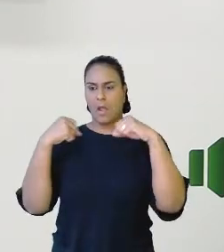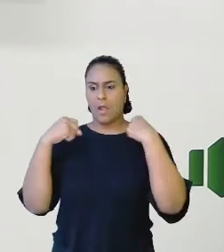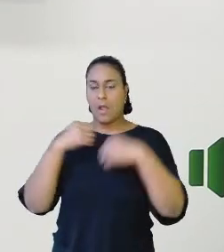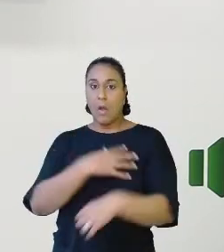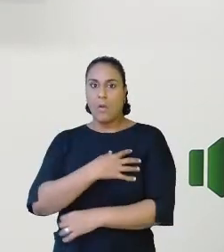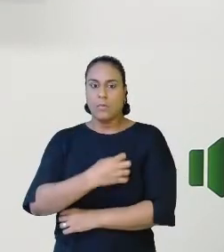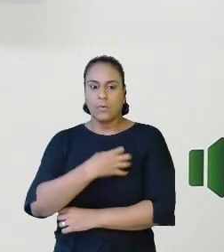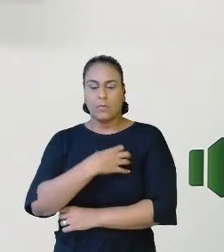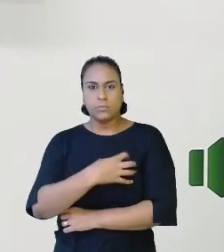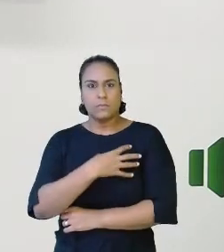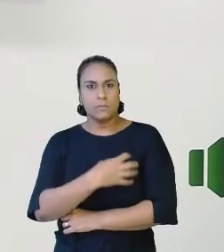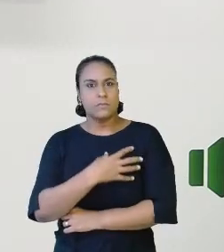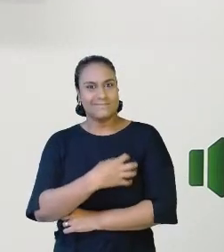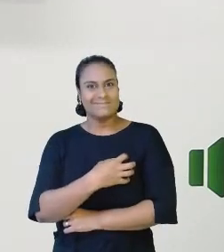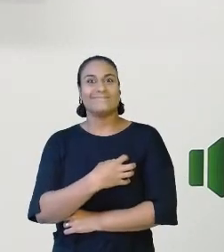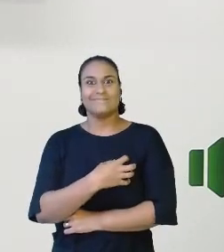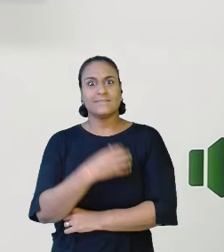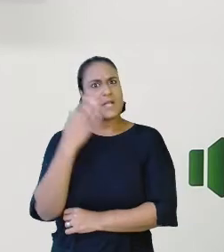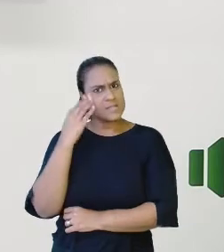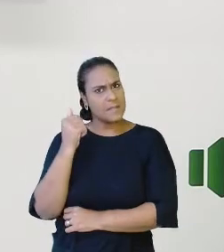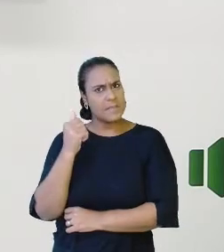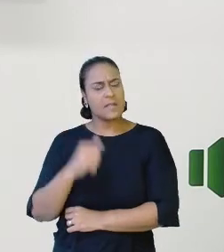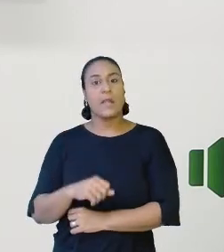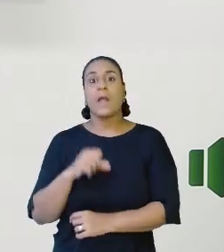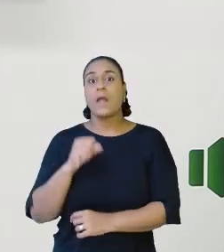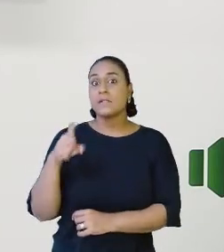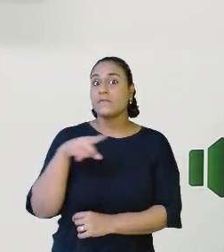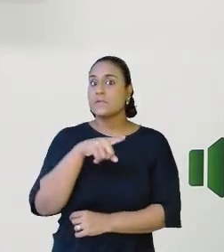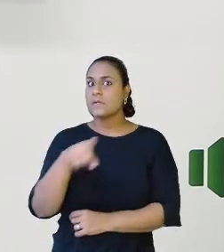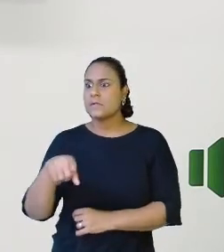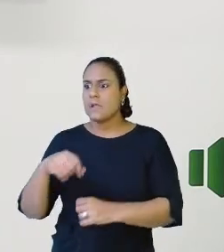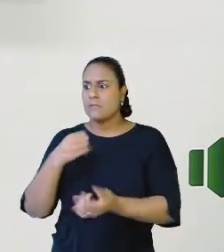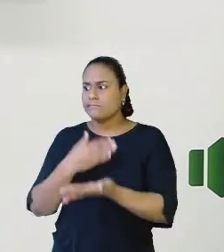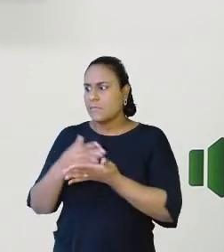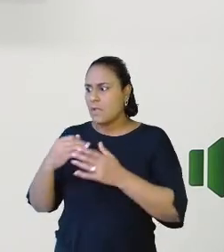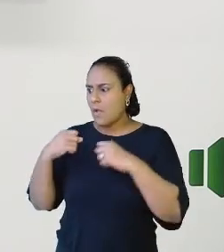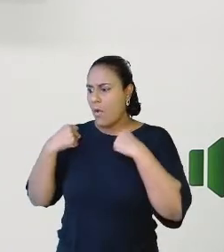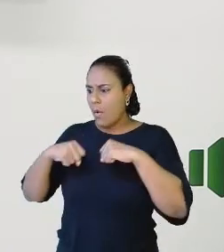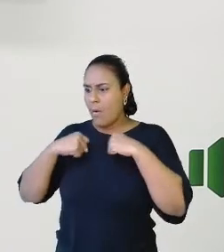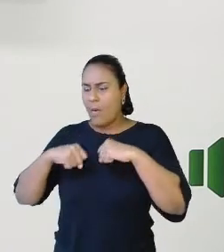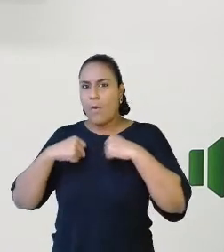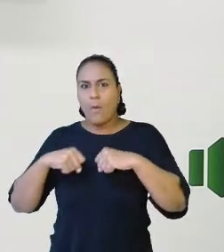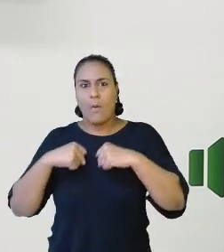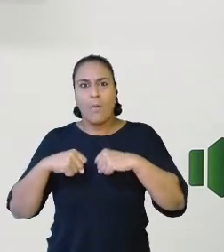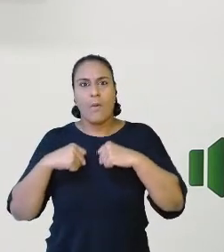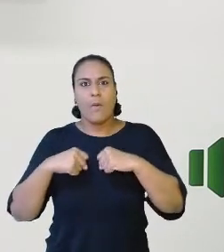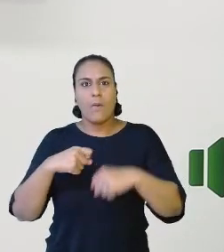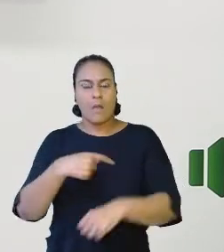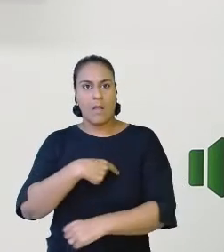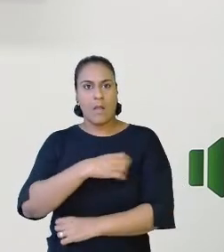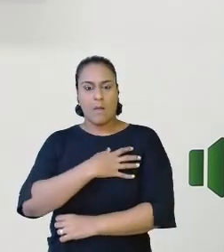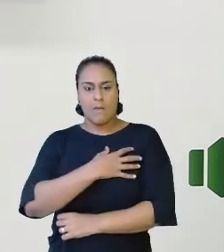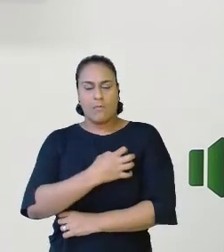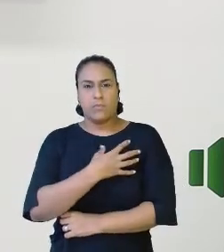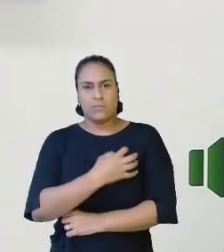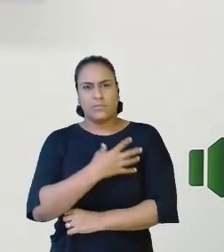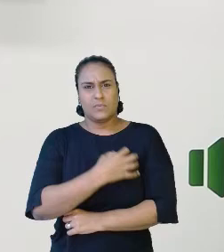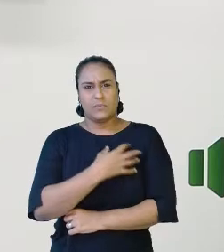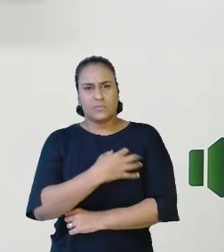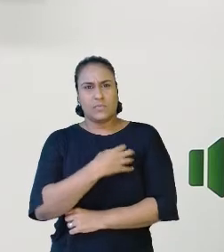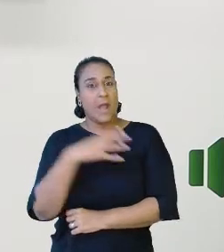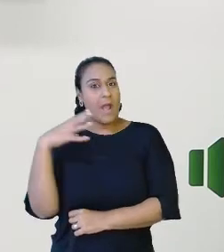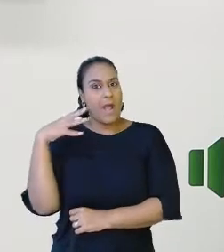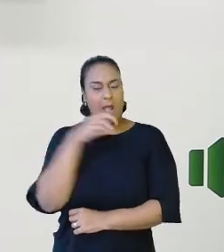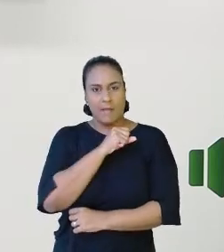desenvolve. Sabia? Pois é, se você começar a correr, o seu batimento cardíaco vai ficar mais acelerado,